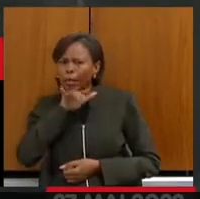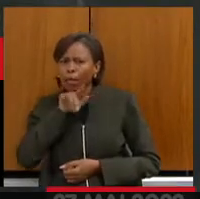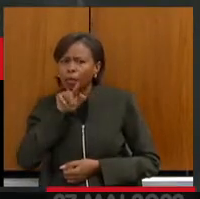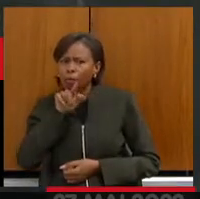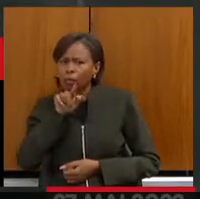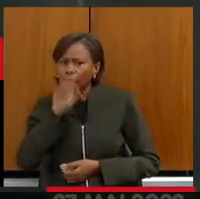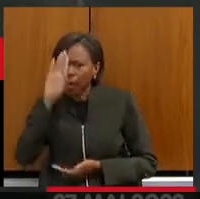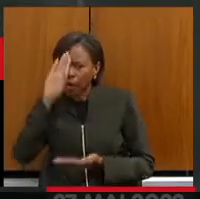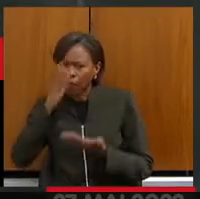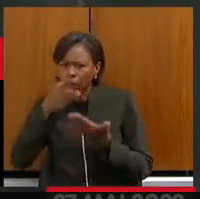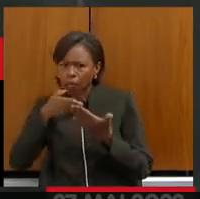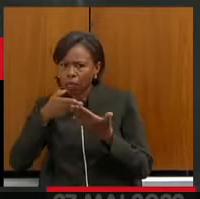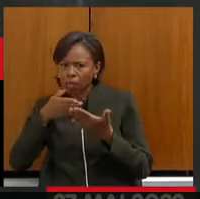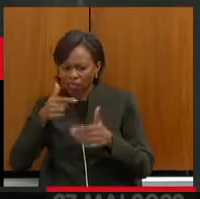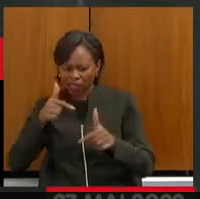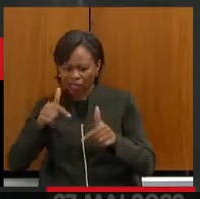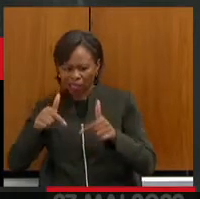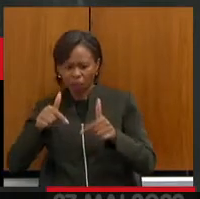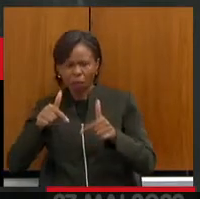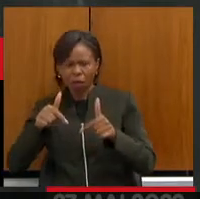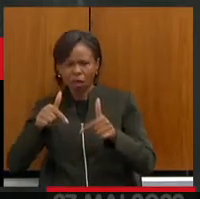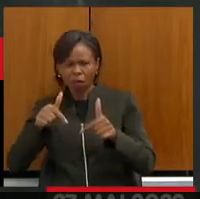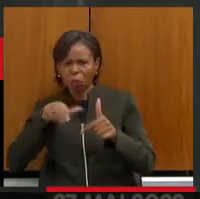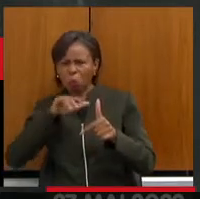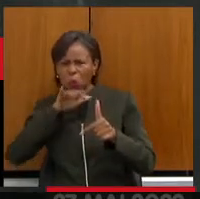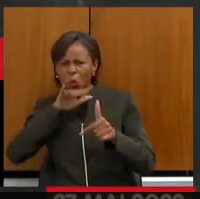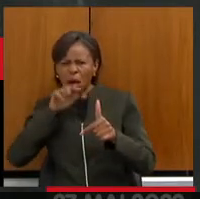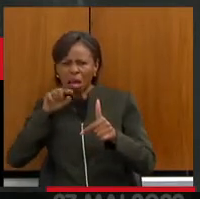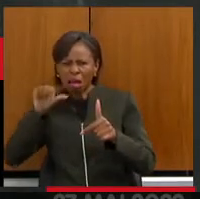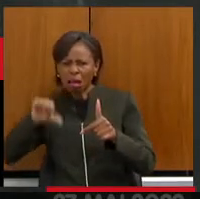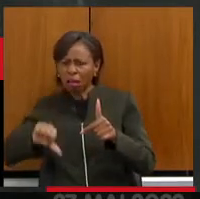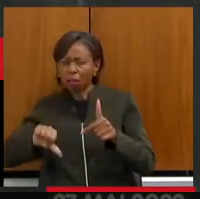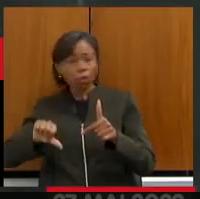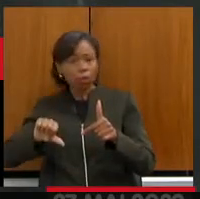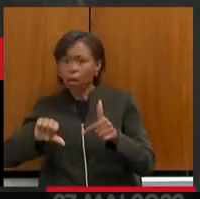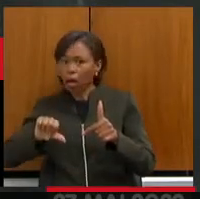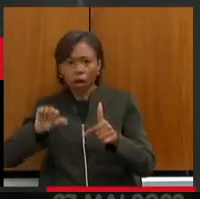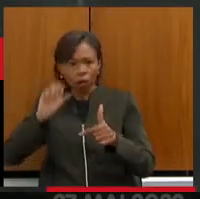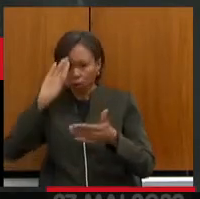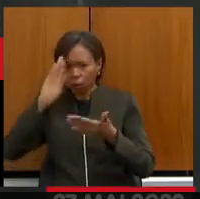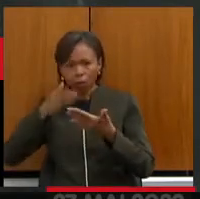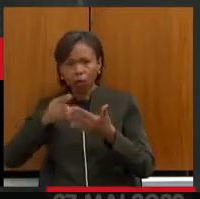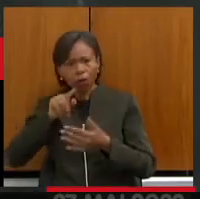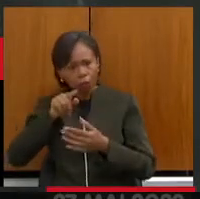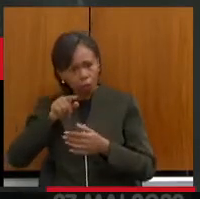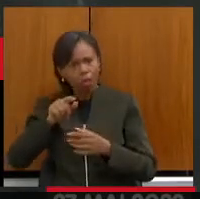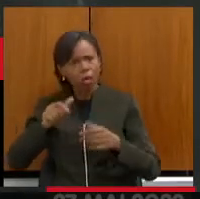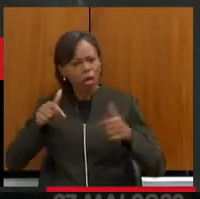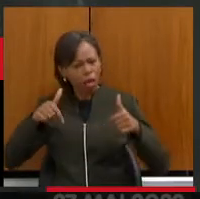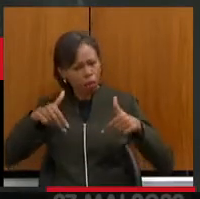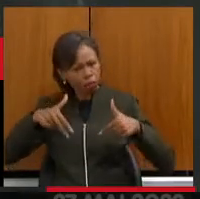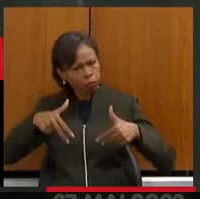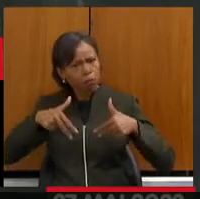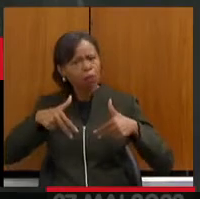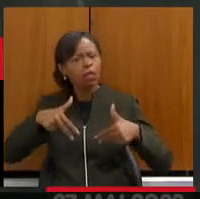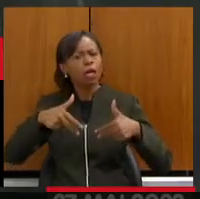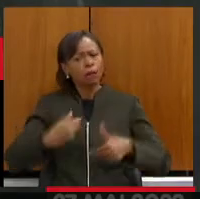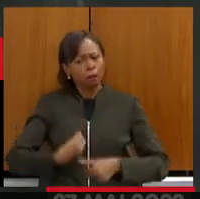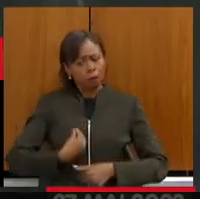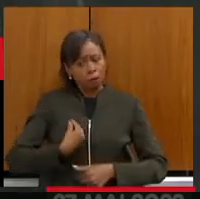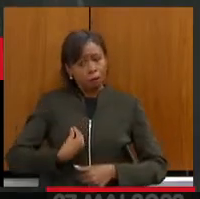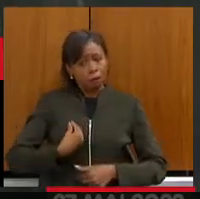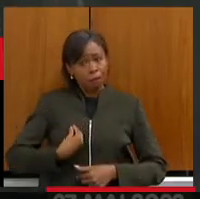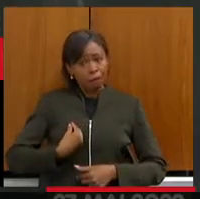acredite que o seu trabalho não tem efetividade sua militância seu viver seu estar no mundo ele é